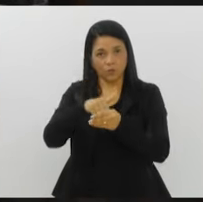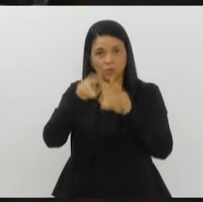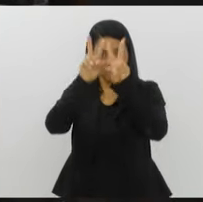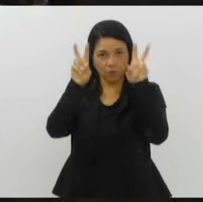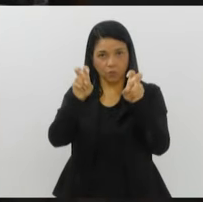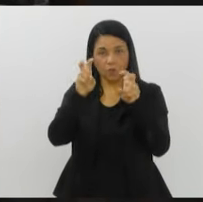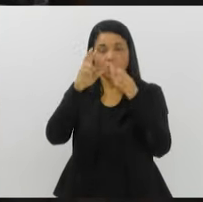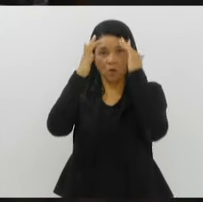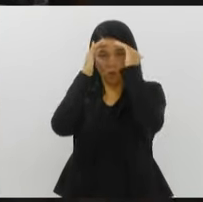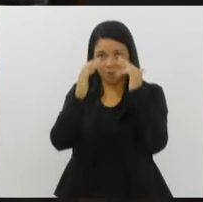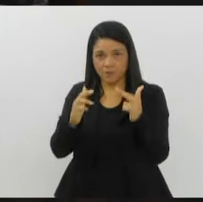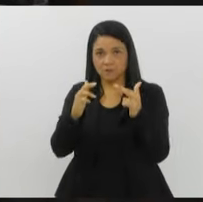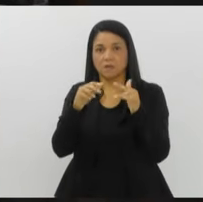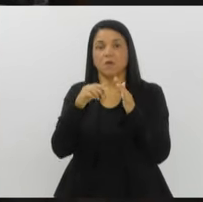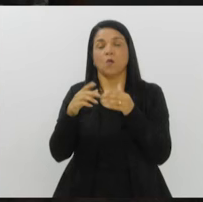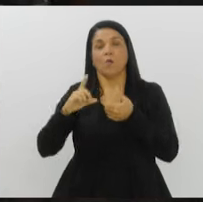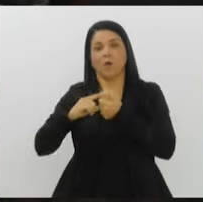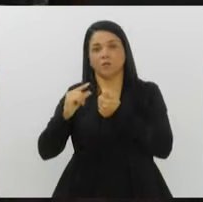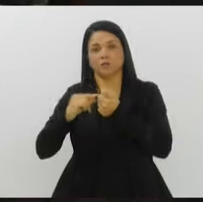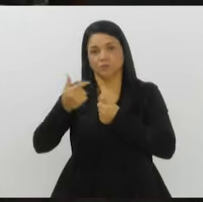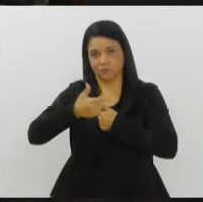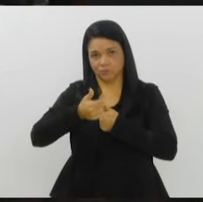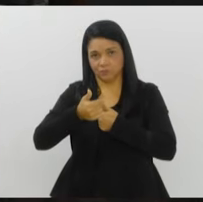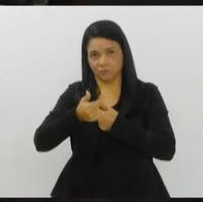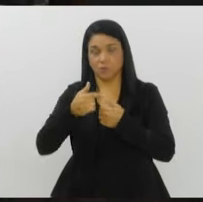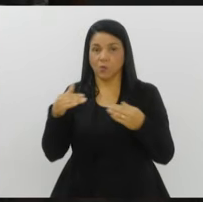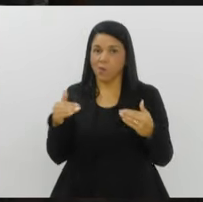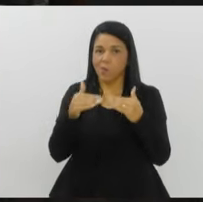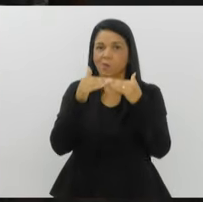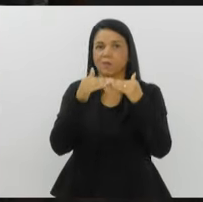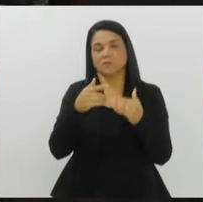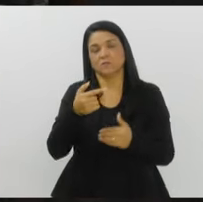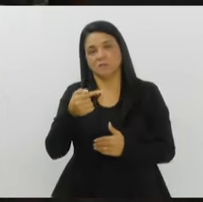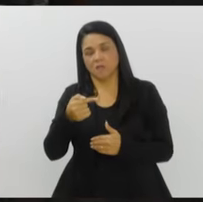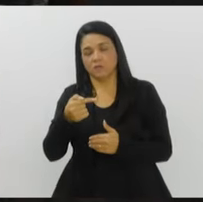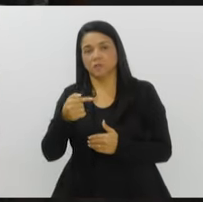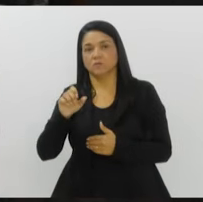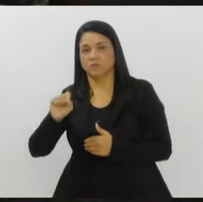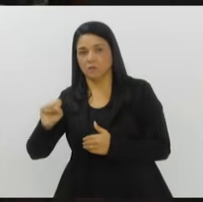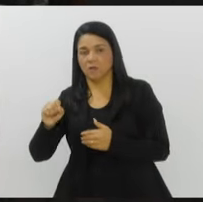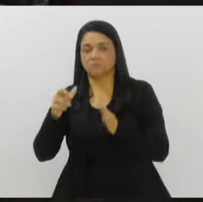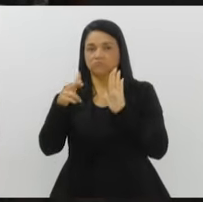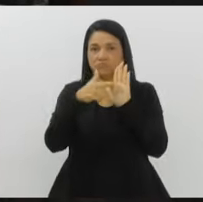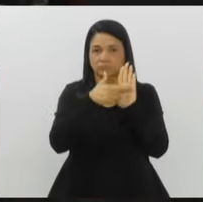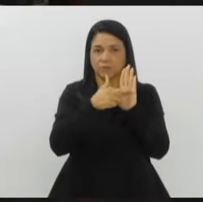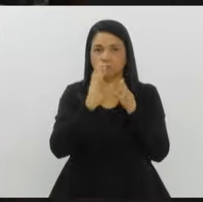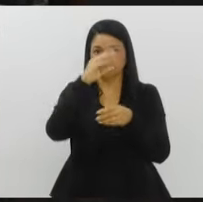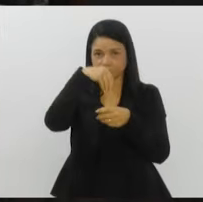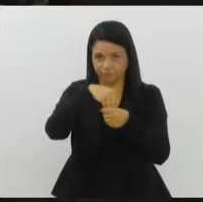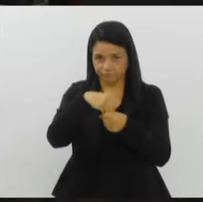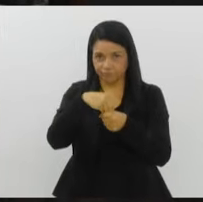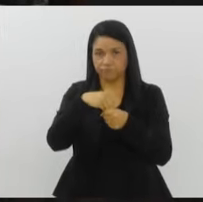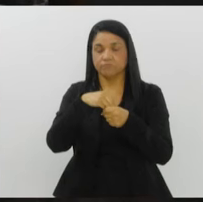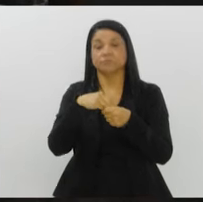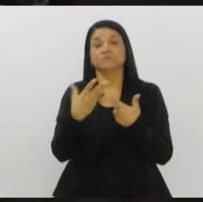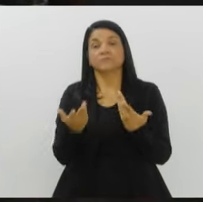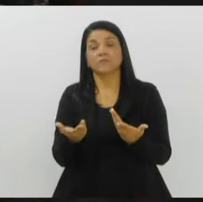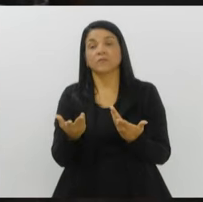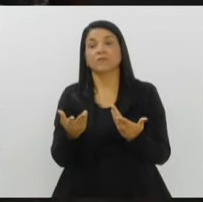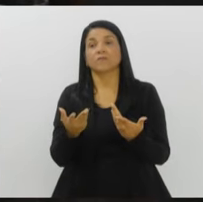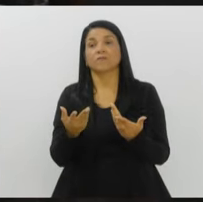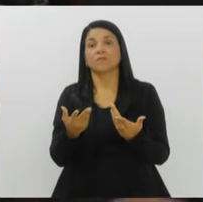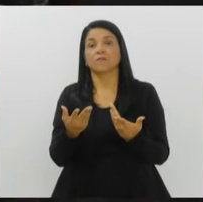obedecerá ao dispositivo do artigo 12, combinado 7º e 8º do regimento interno. Nós iremos